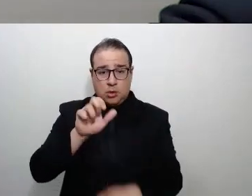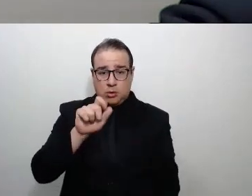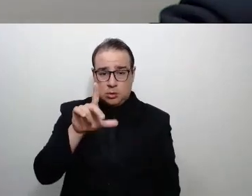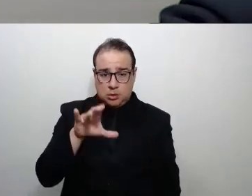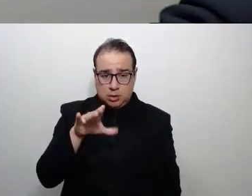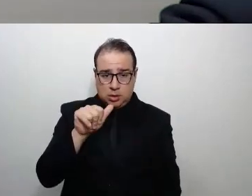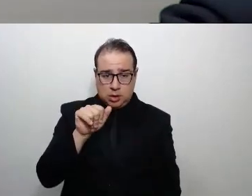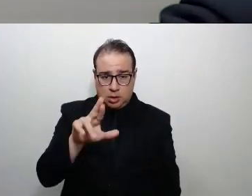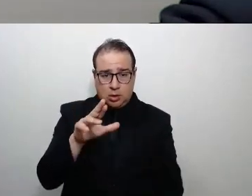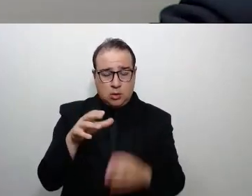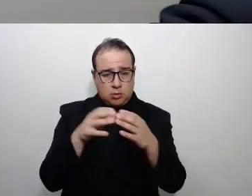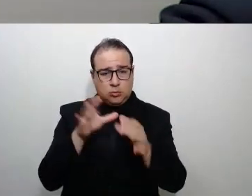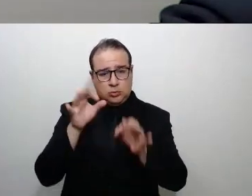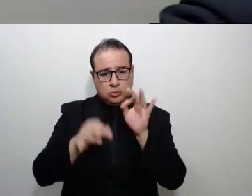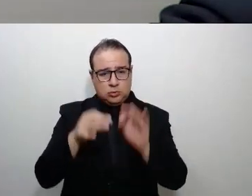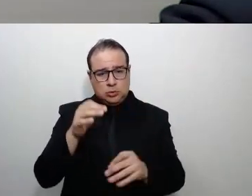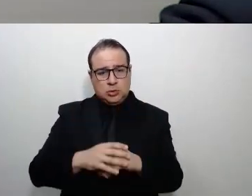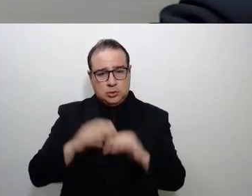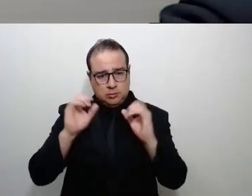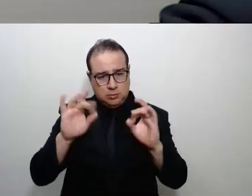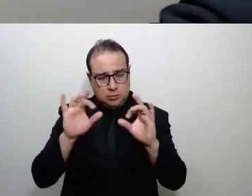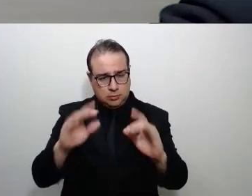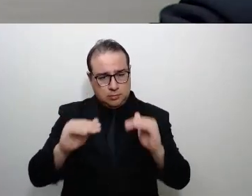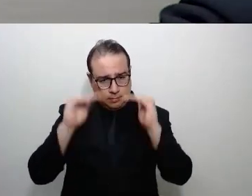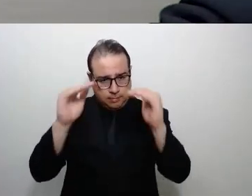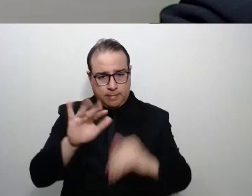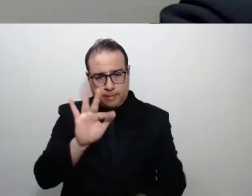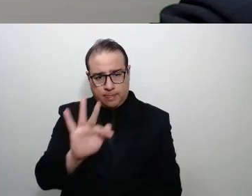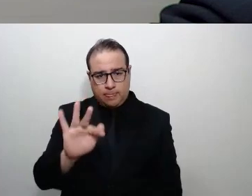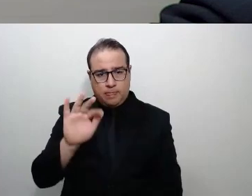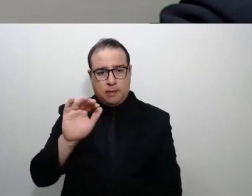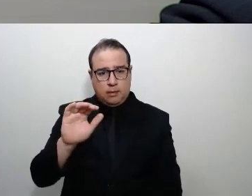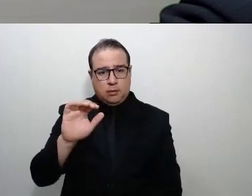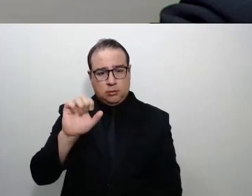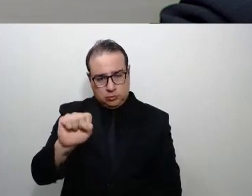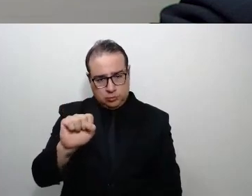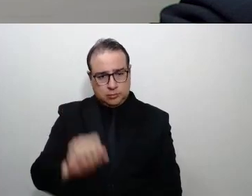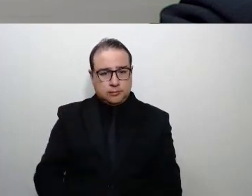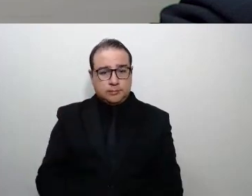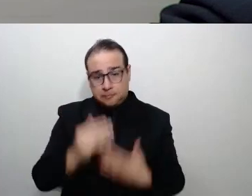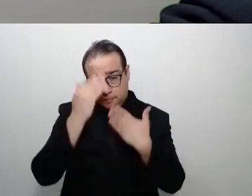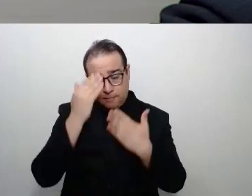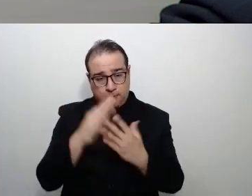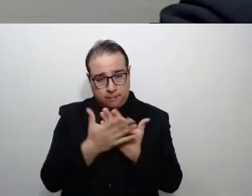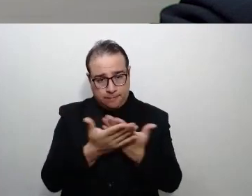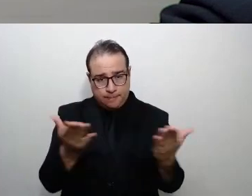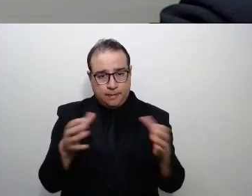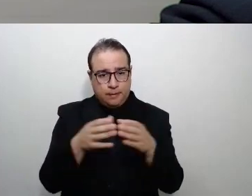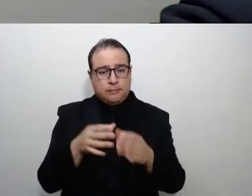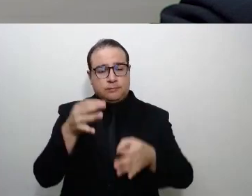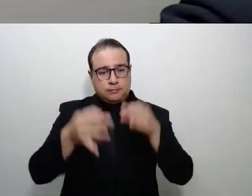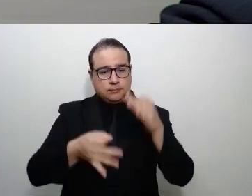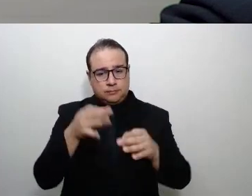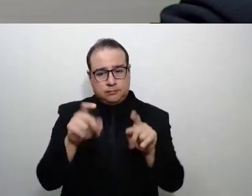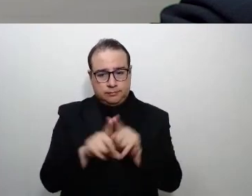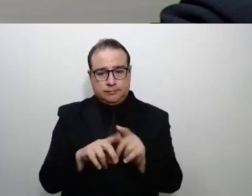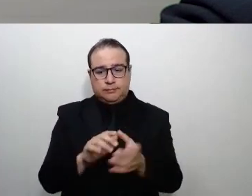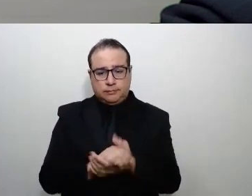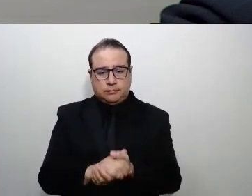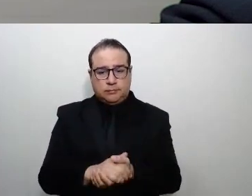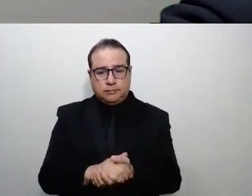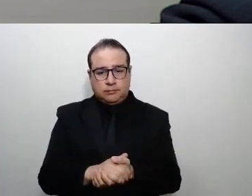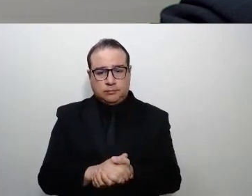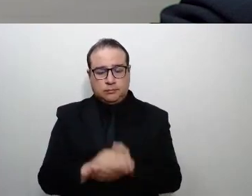corregedoria Nacional de Justiça ou excelentíssimo Desembargador Fábio Uchoa e agradeço a todos os magistrados e servidores